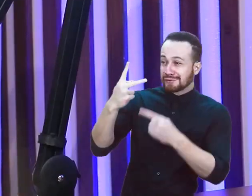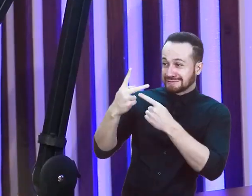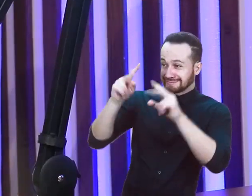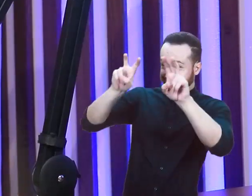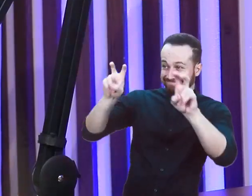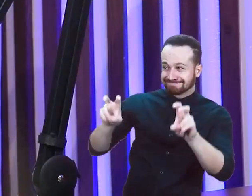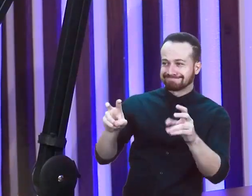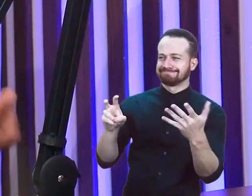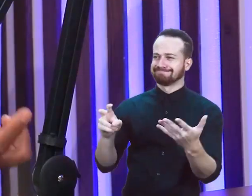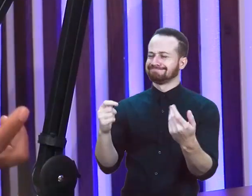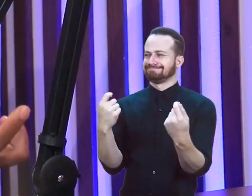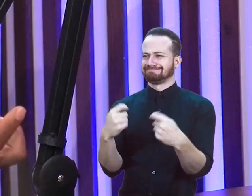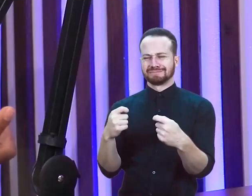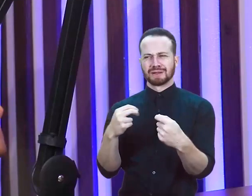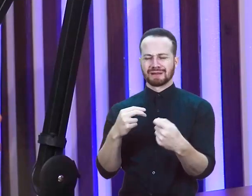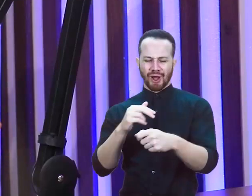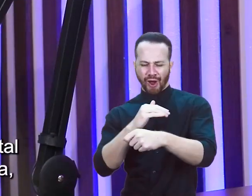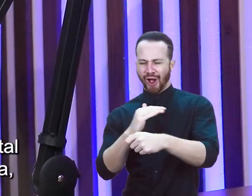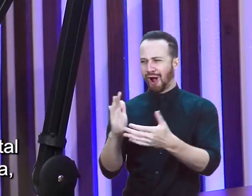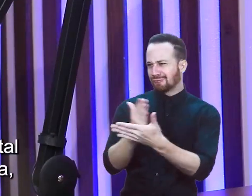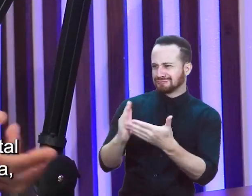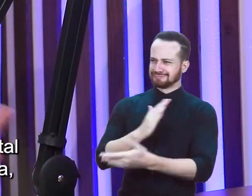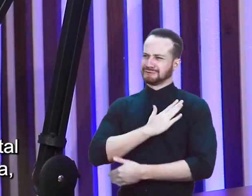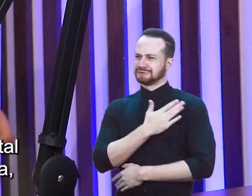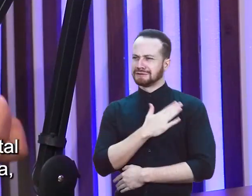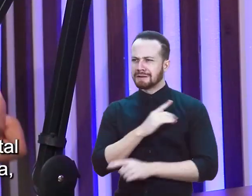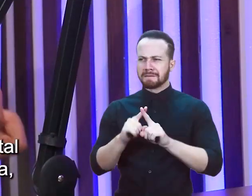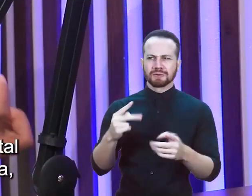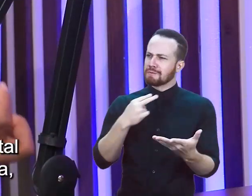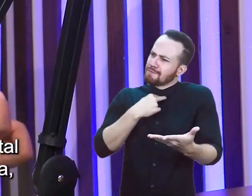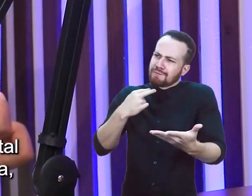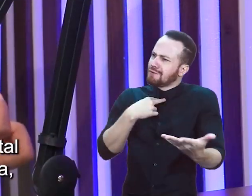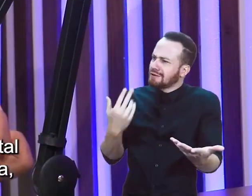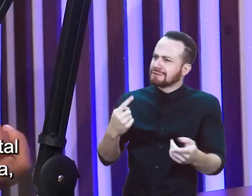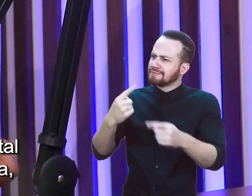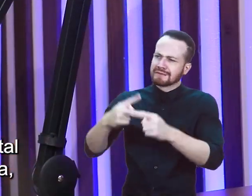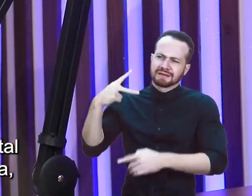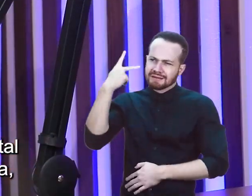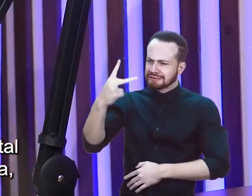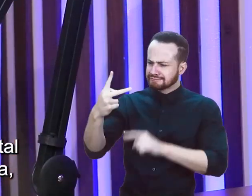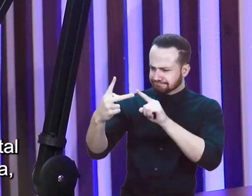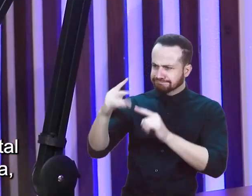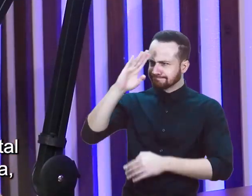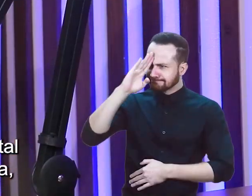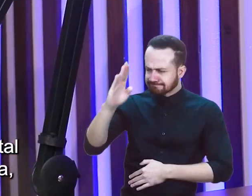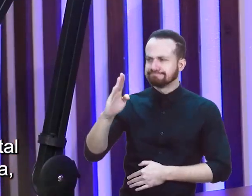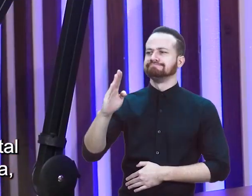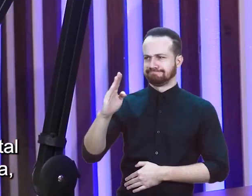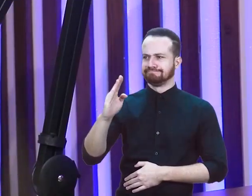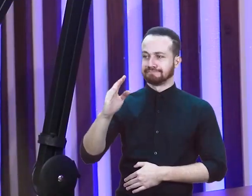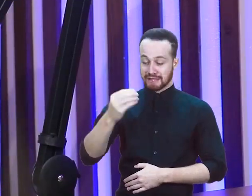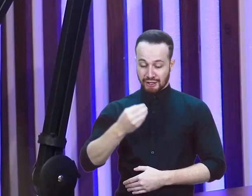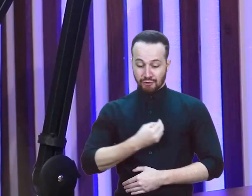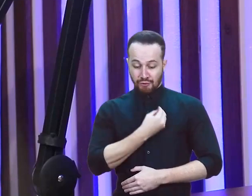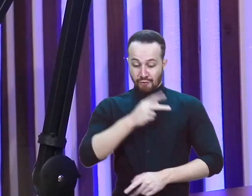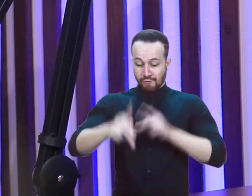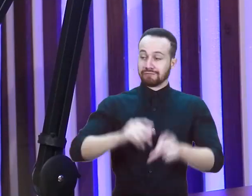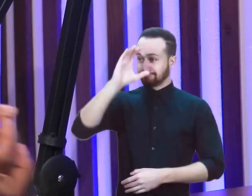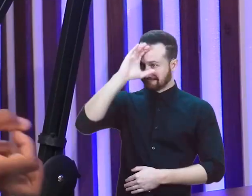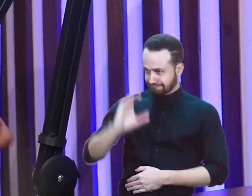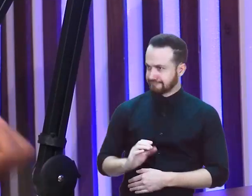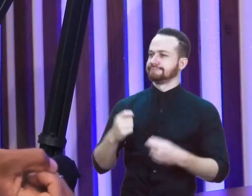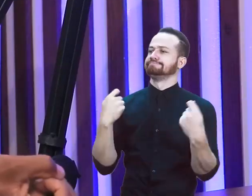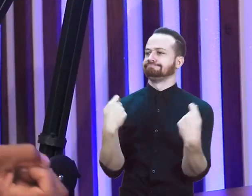e deveríamos não ter. Porque a política é fundamental para o exercício da cidadania,